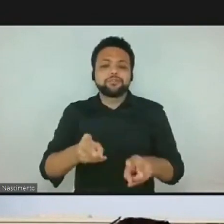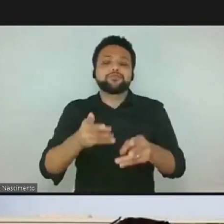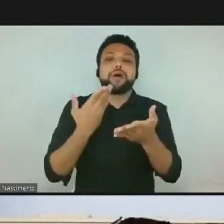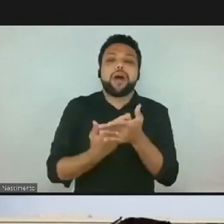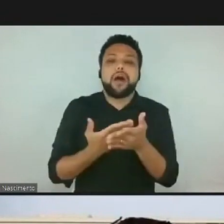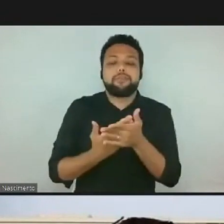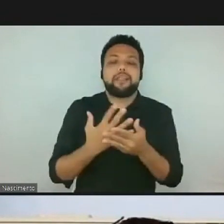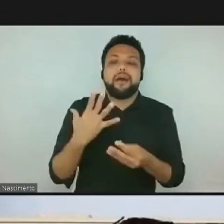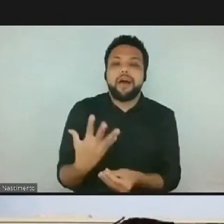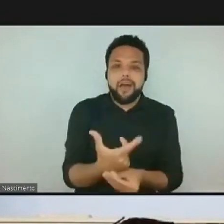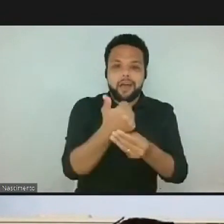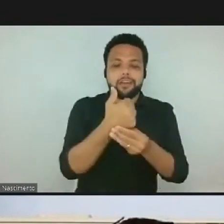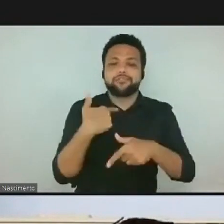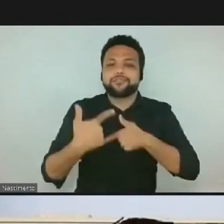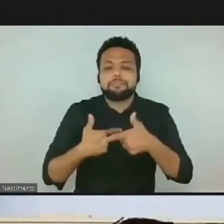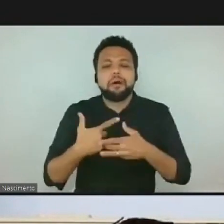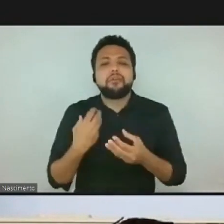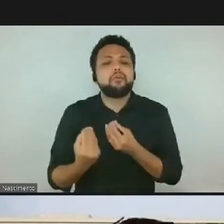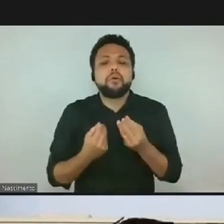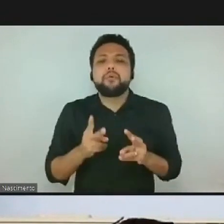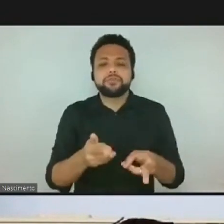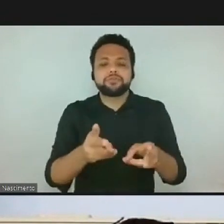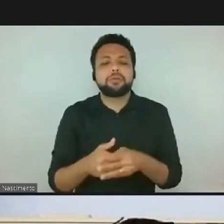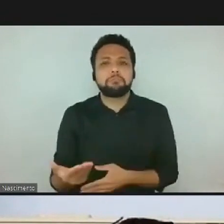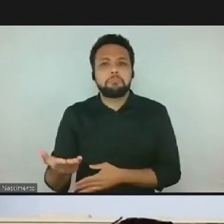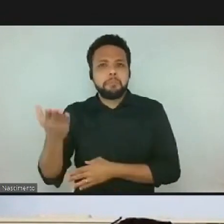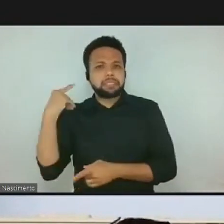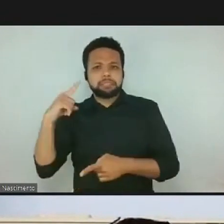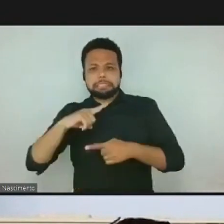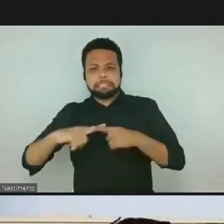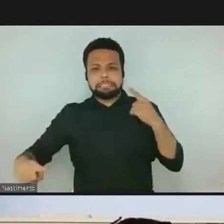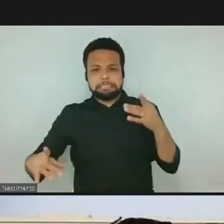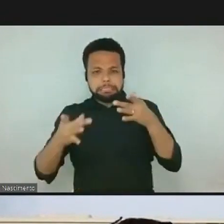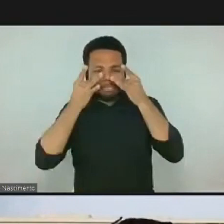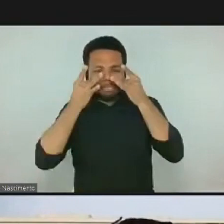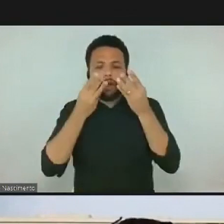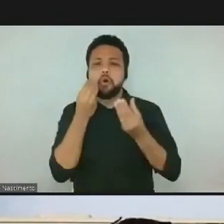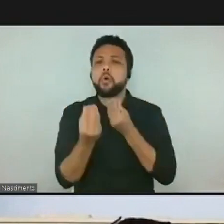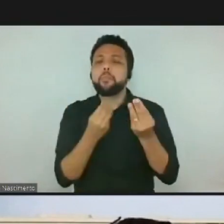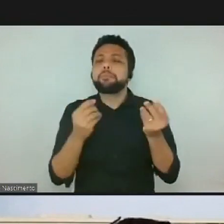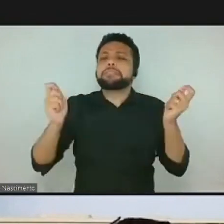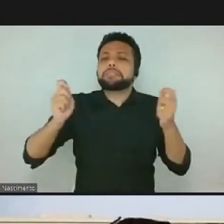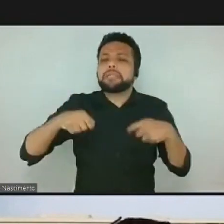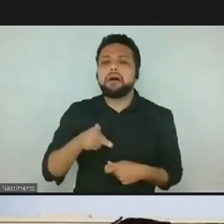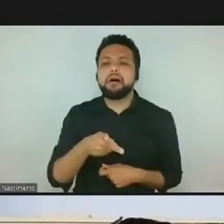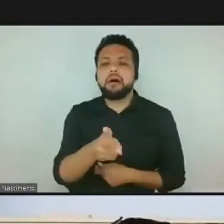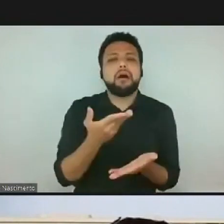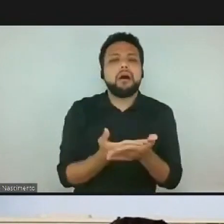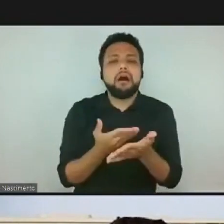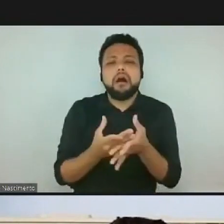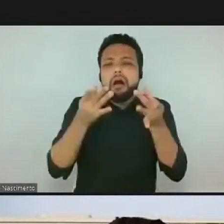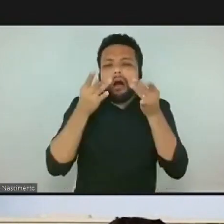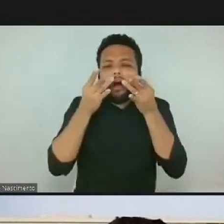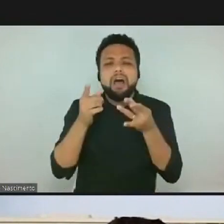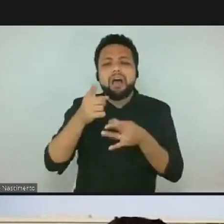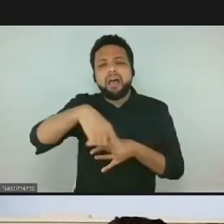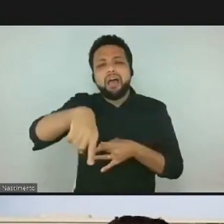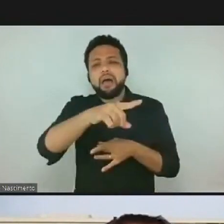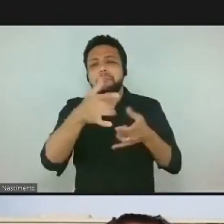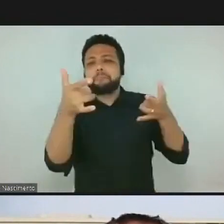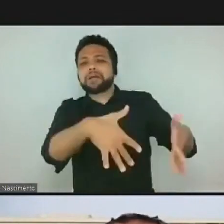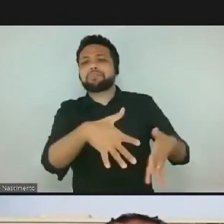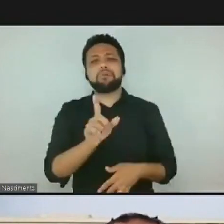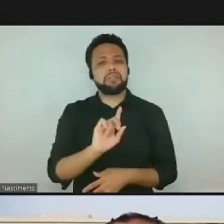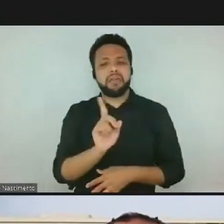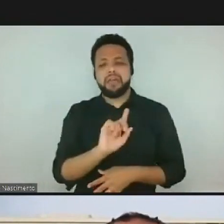que ali estavam suspensas poderiam não abandonar essas pessoas que